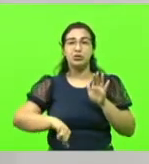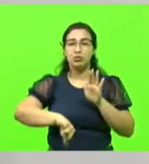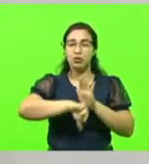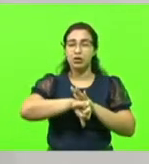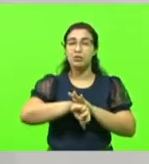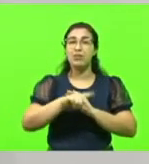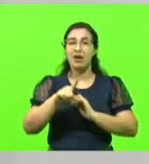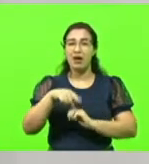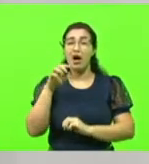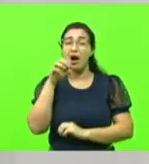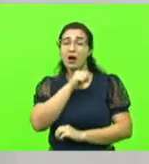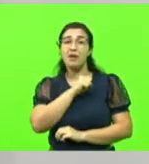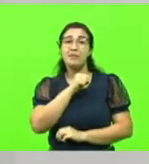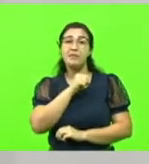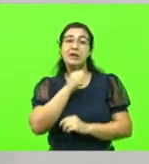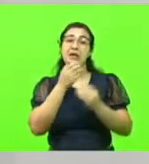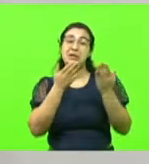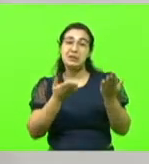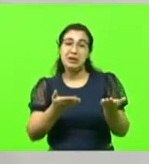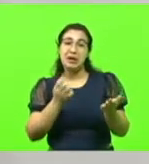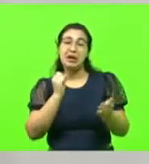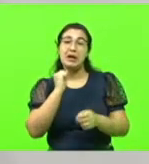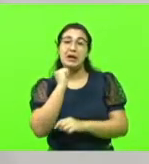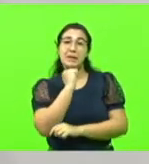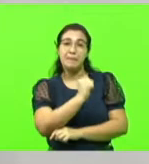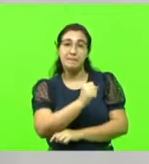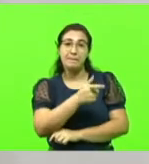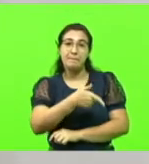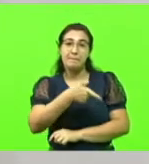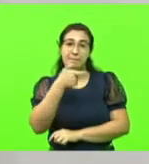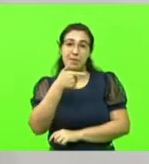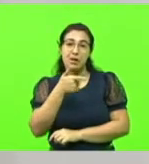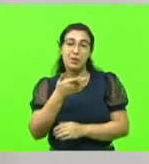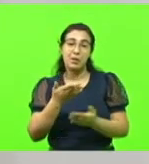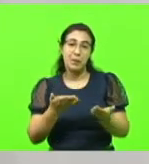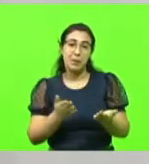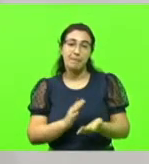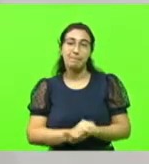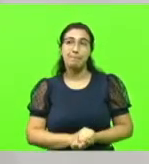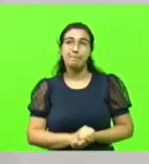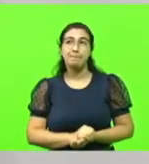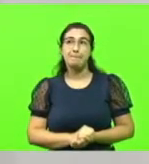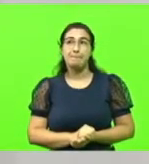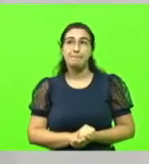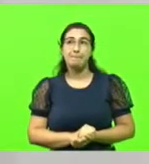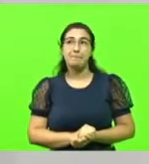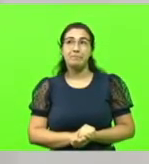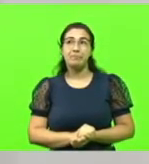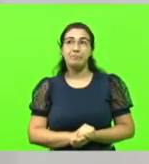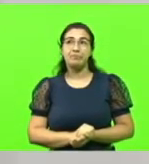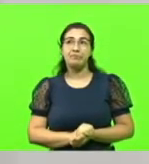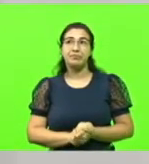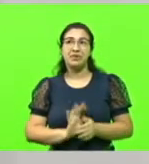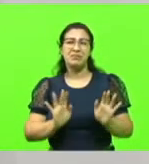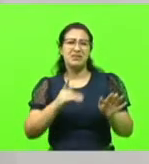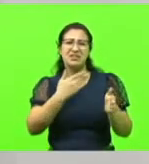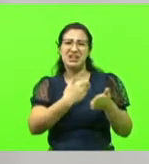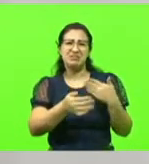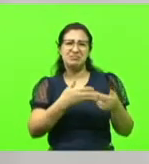e acabaram com a vida desse olheiro aqui, né, que deixou a polícia entrar. Mas esse daqui não importa,